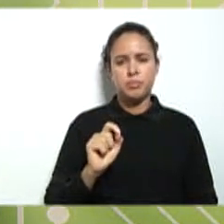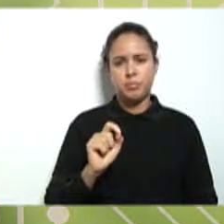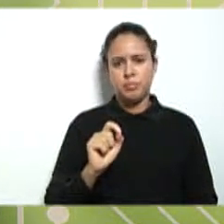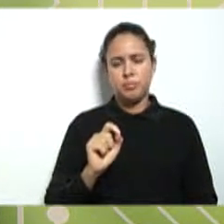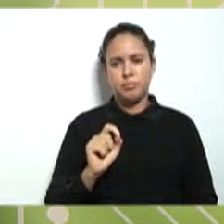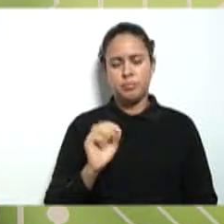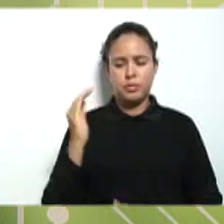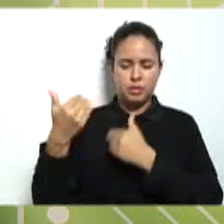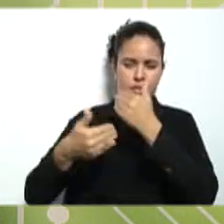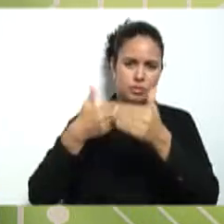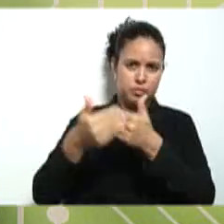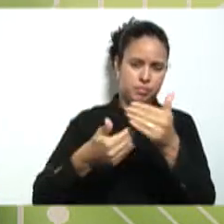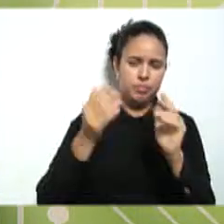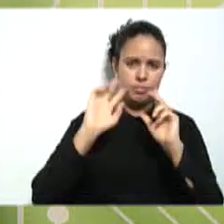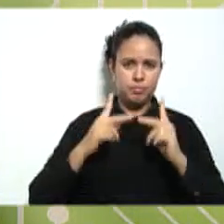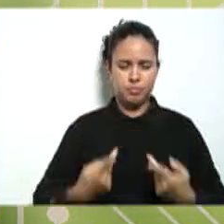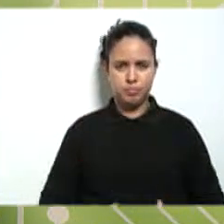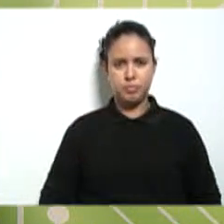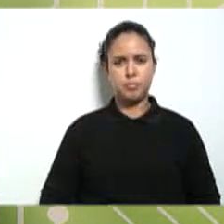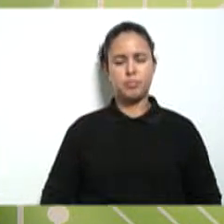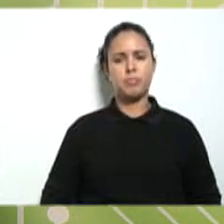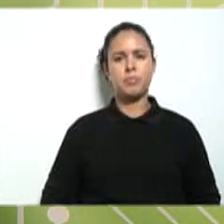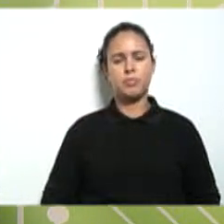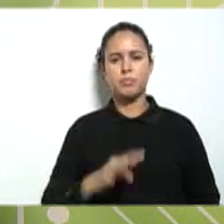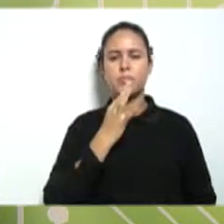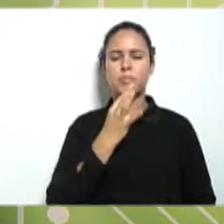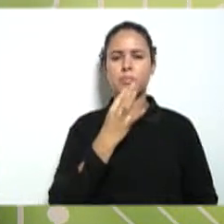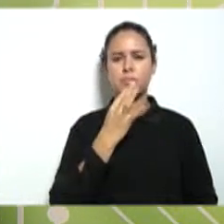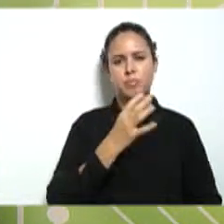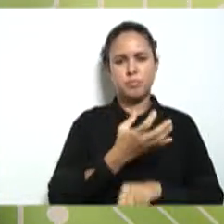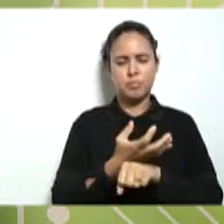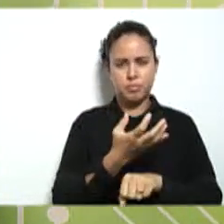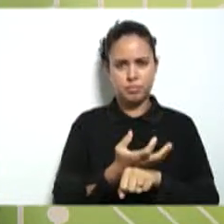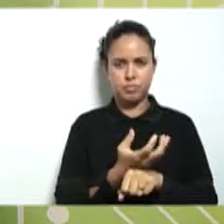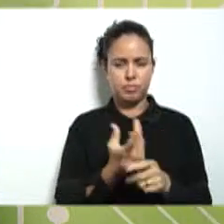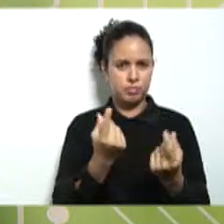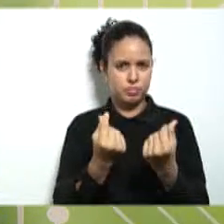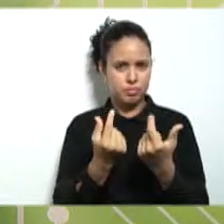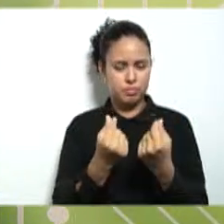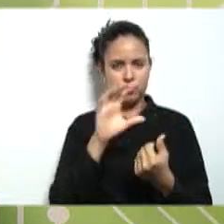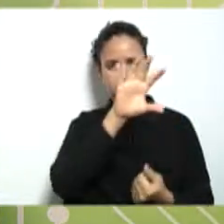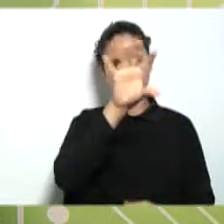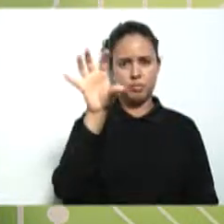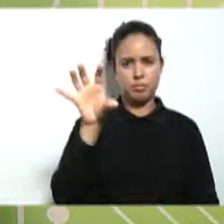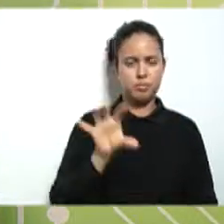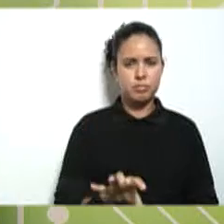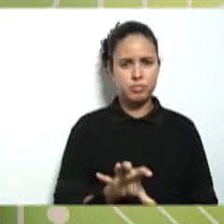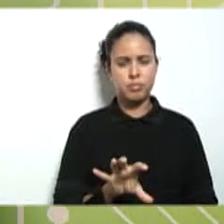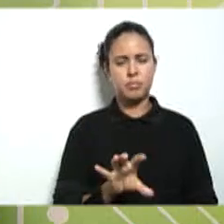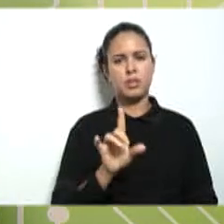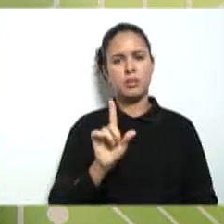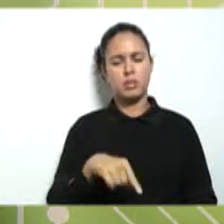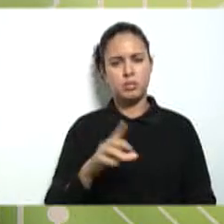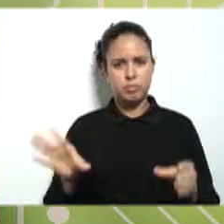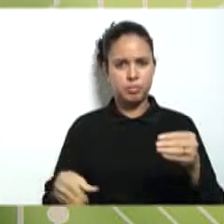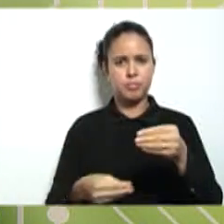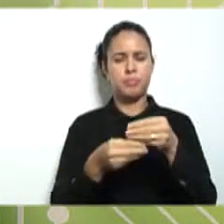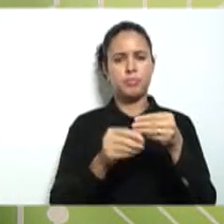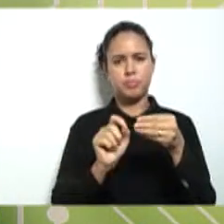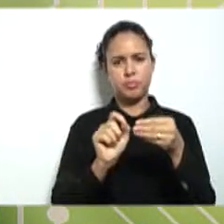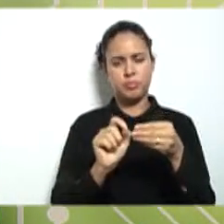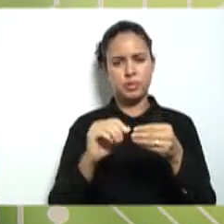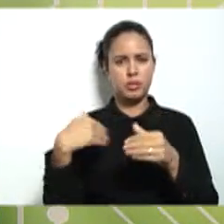elaborado pela ONU, nós conhecemos ele na disciplina de Economia Regional. Ele é um índice que vai tentar compor esses aspectos